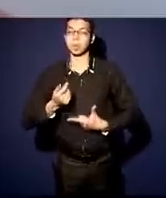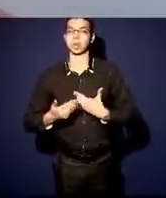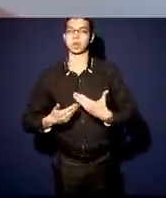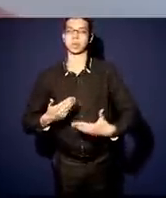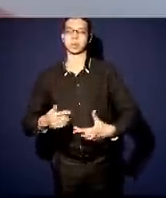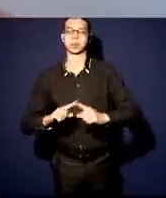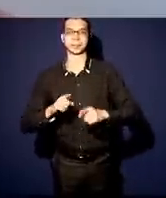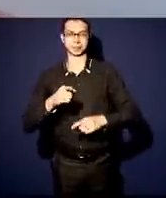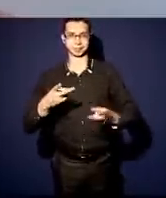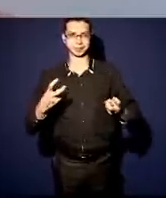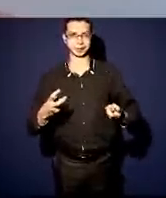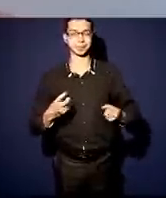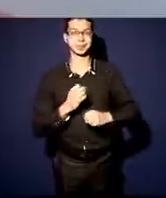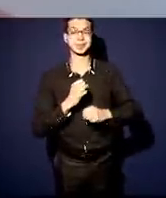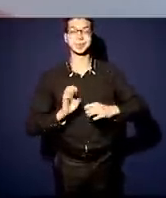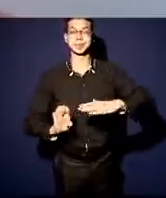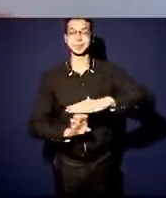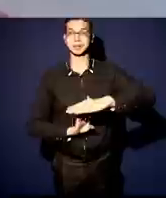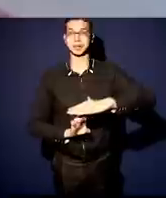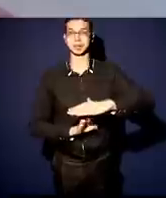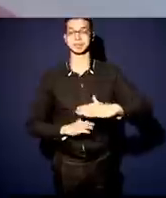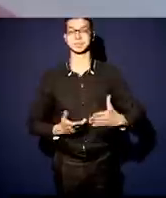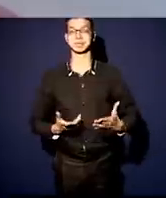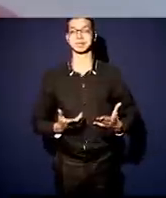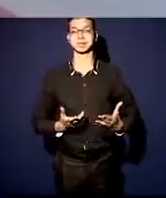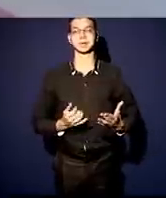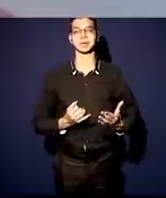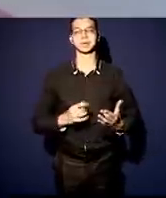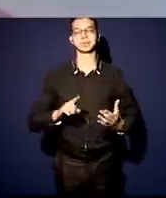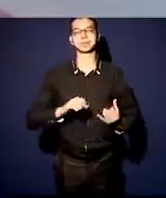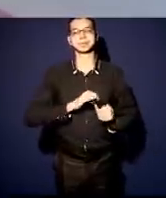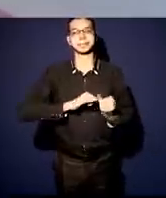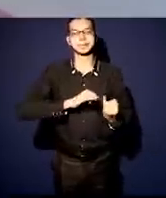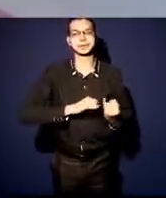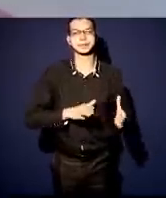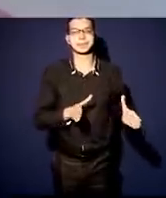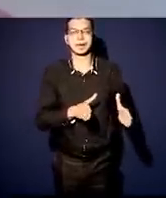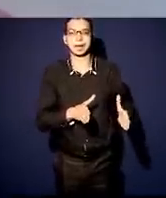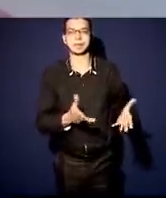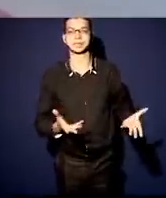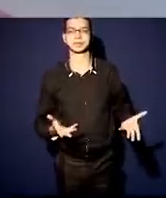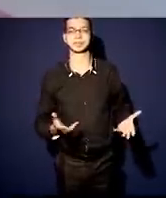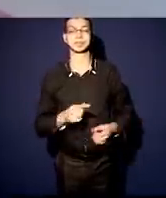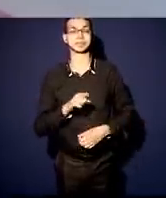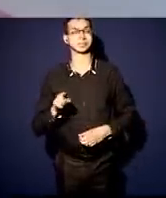empresas, você não vê isso. Então, eu tendo a achar